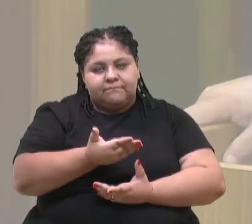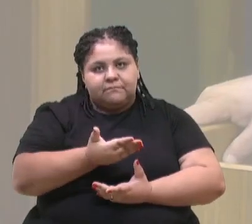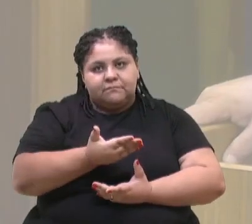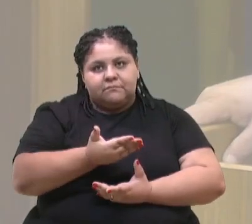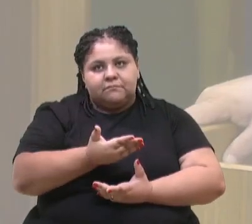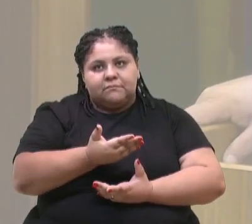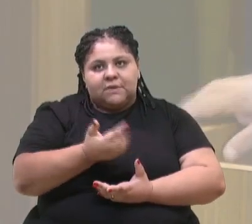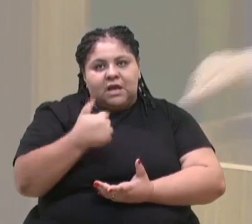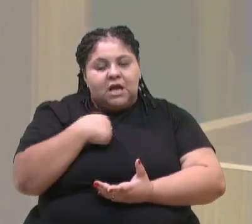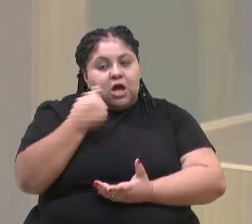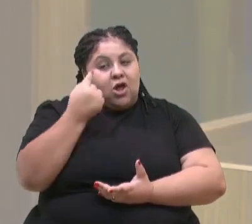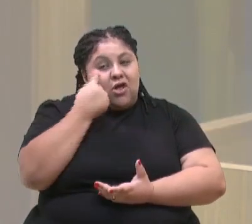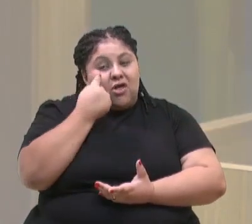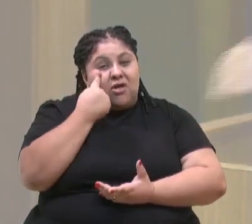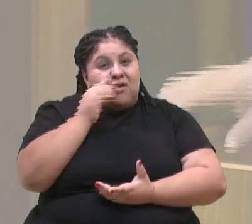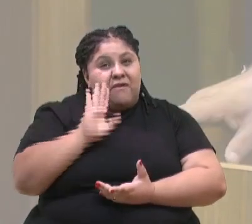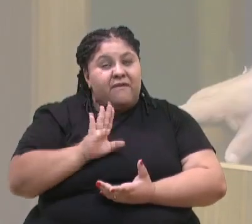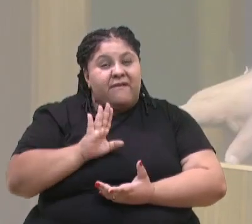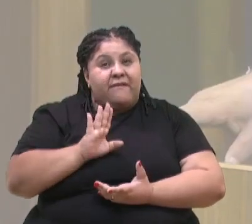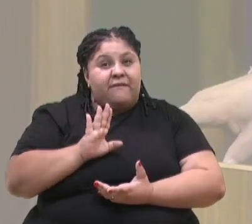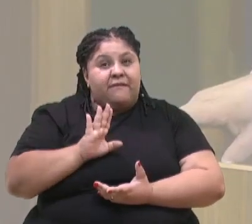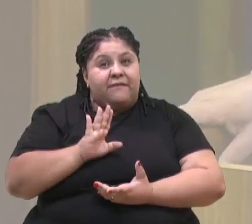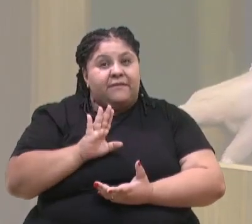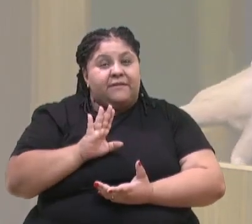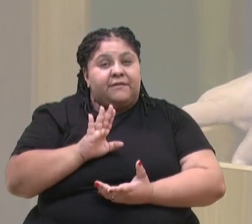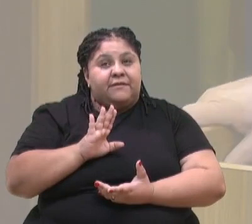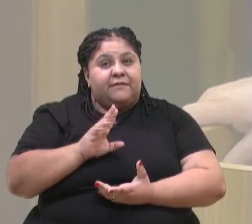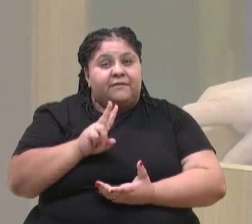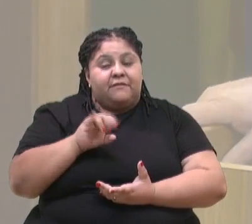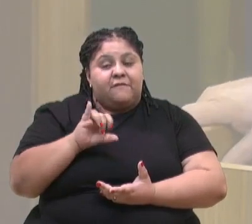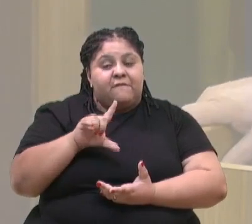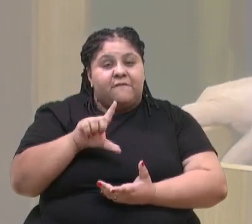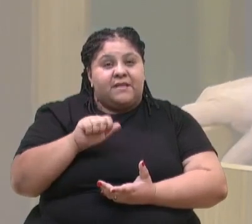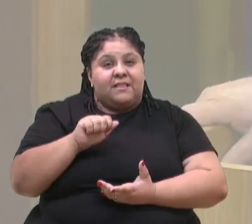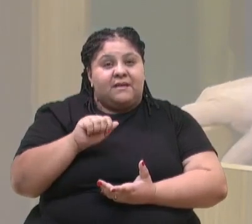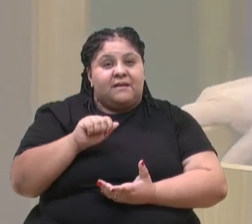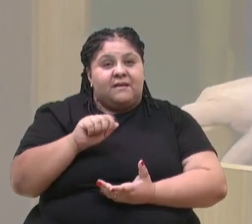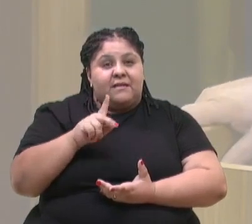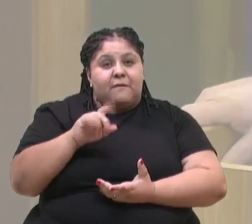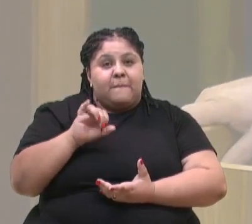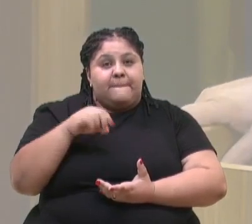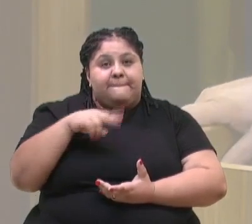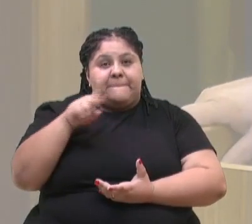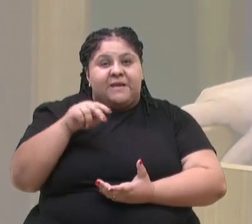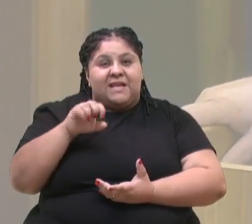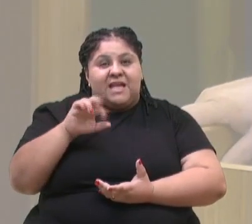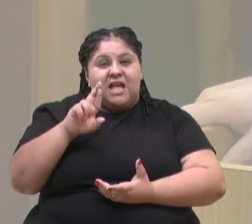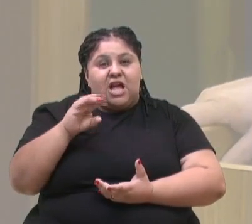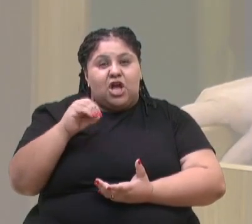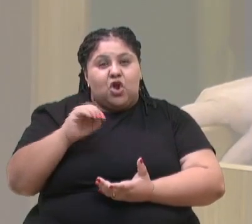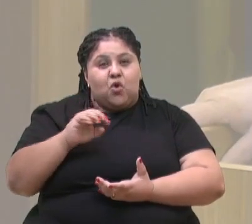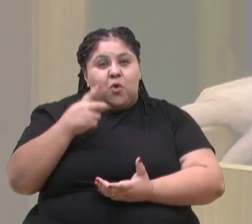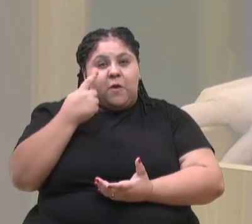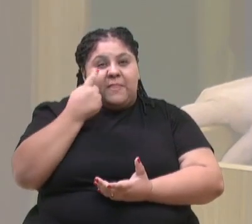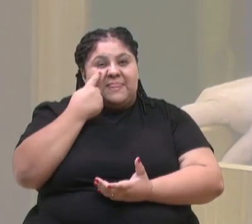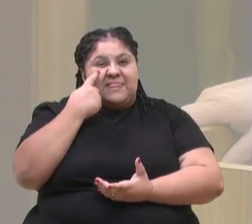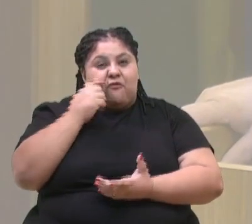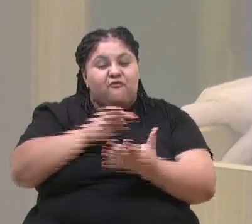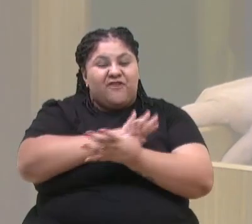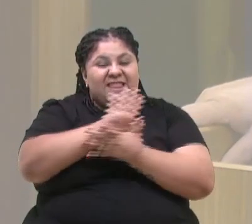não vi, o pessoal lá ali da Vila Pinheiros também não vi nada de obras nesse sentido da questão dos